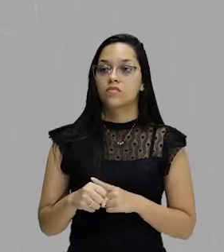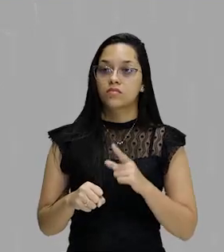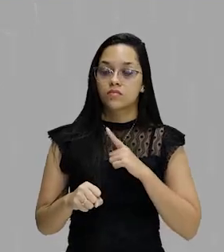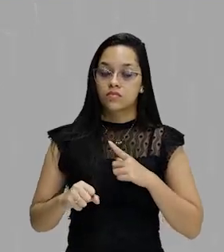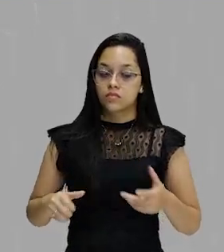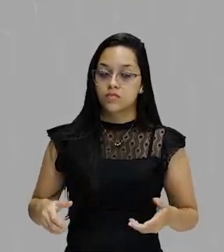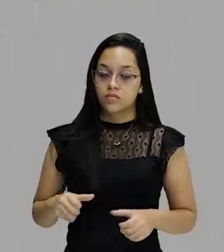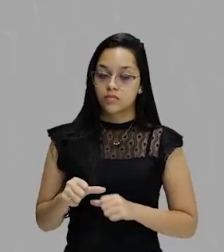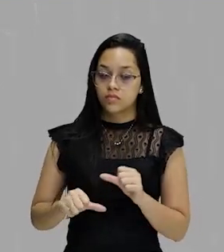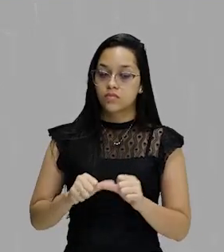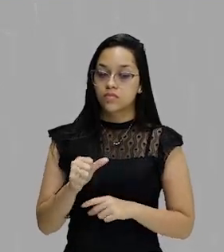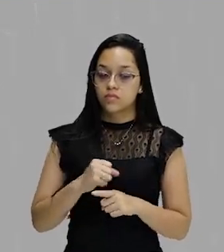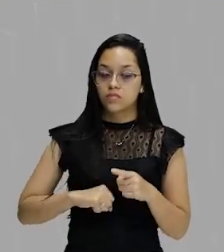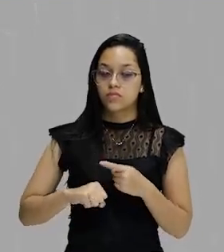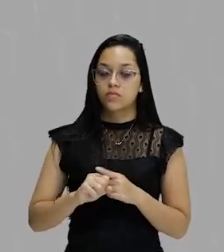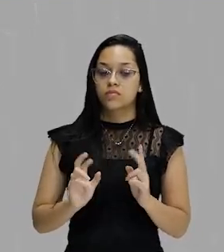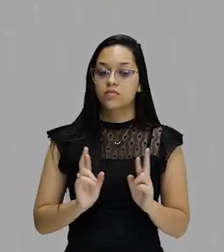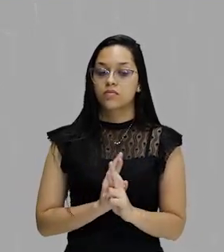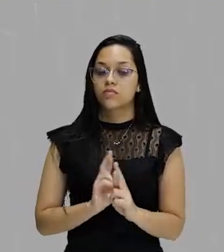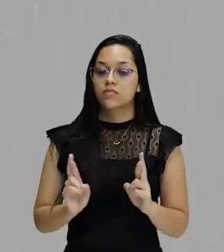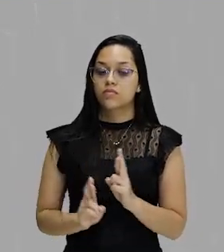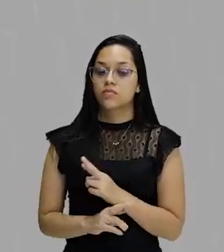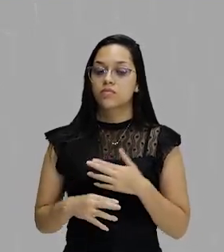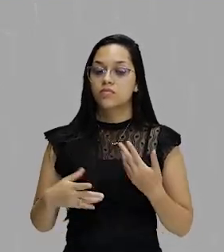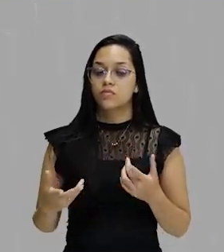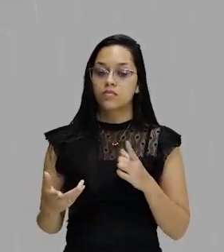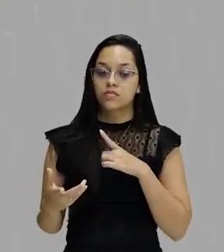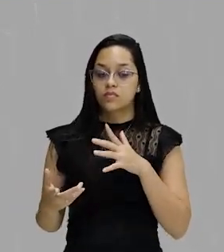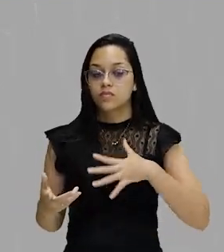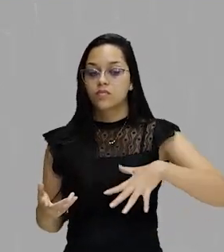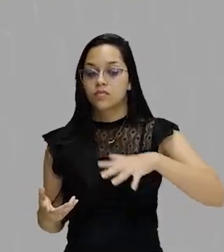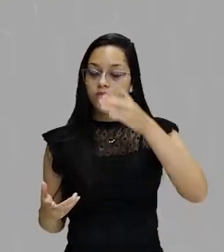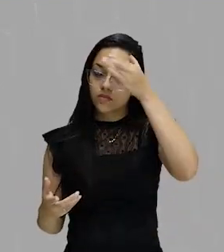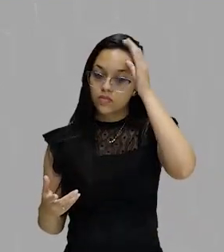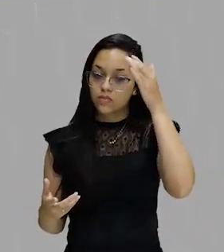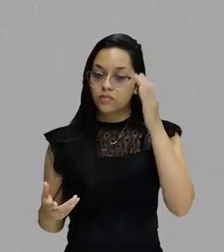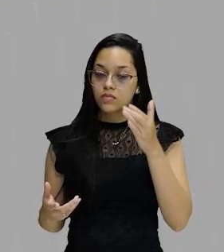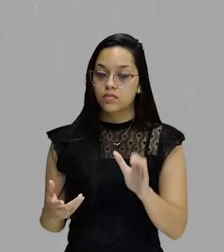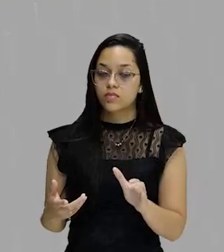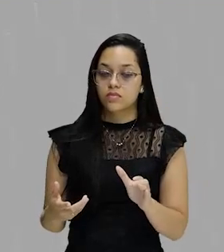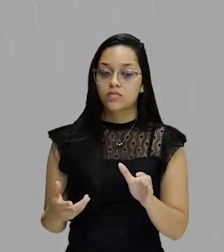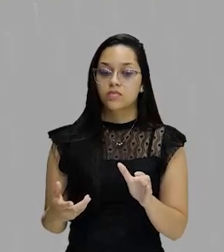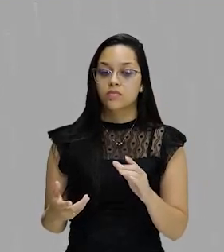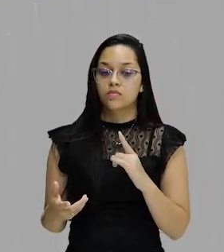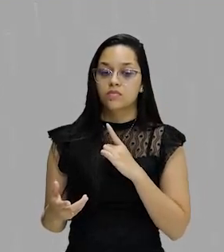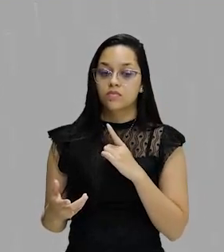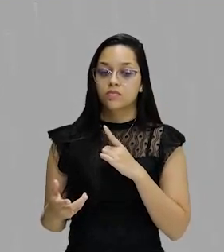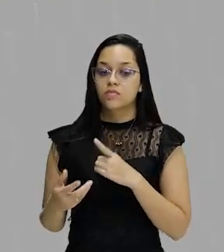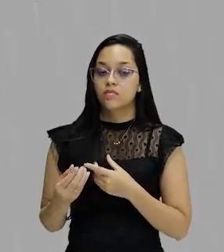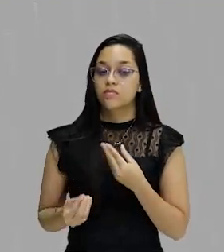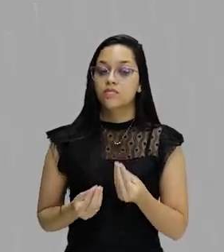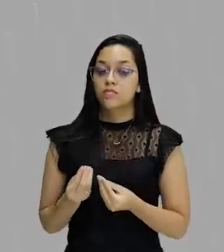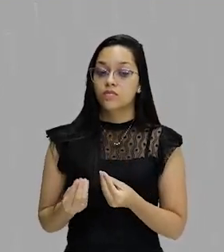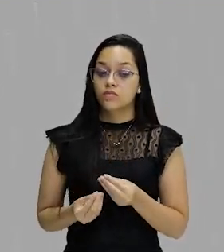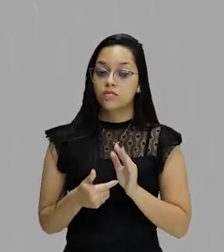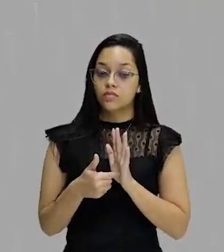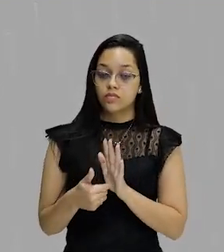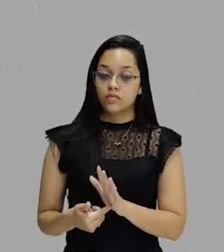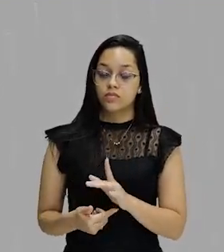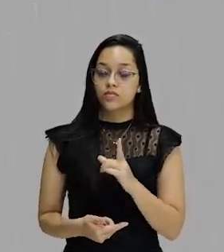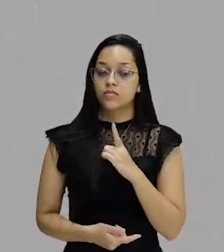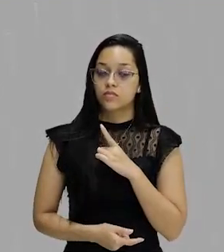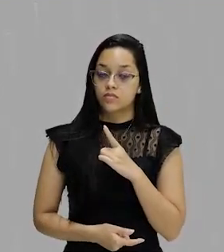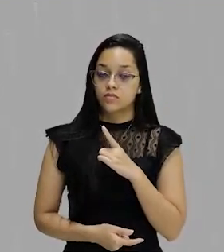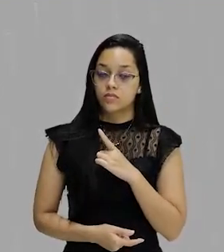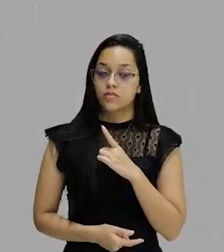essas transformações elas se relacionam ao campo da cultura, na forma como era encaminhada